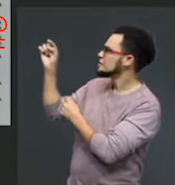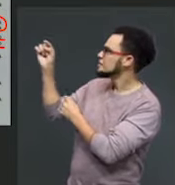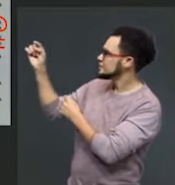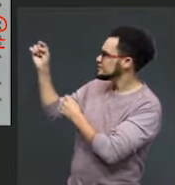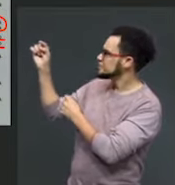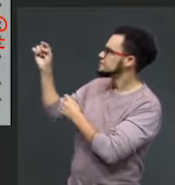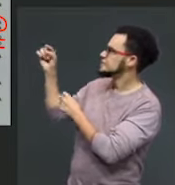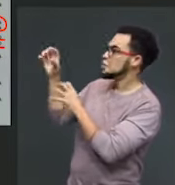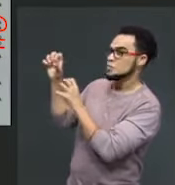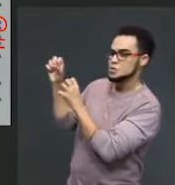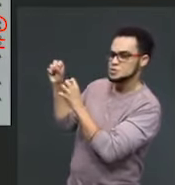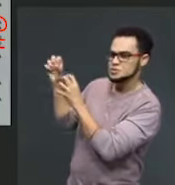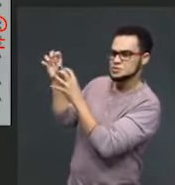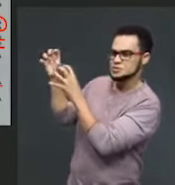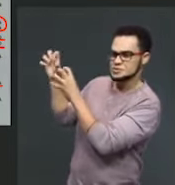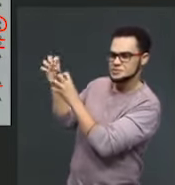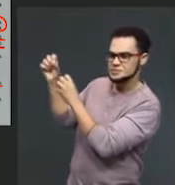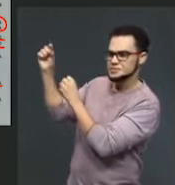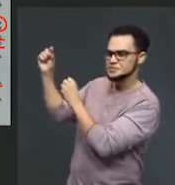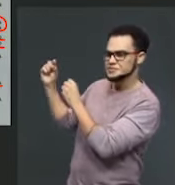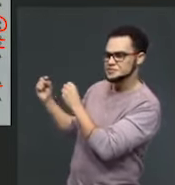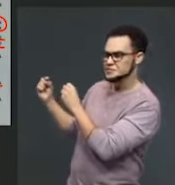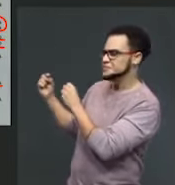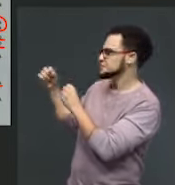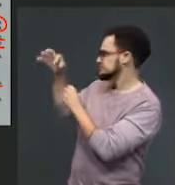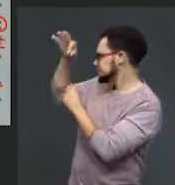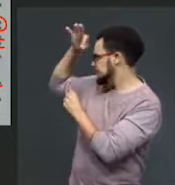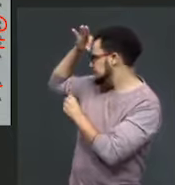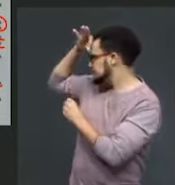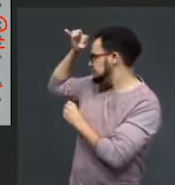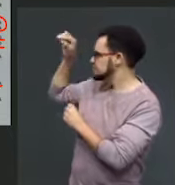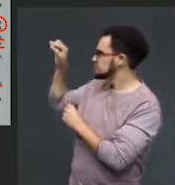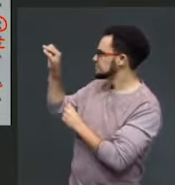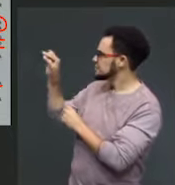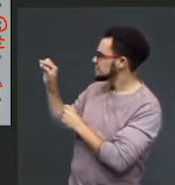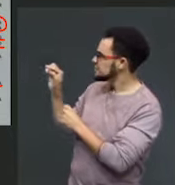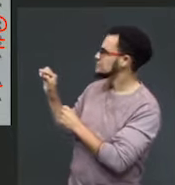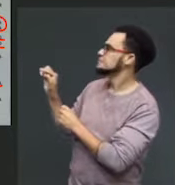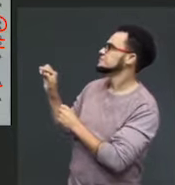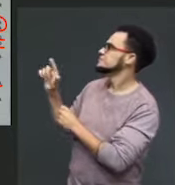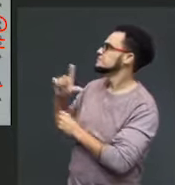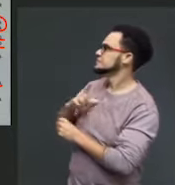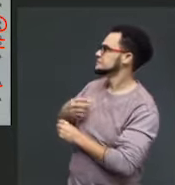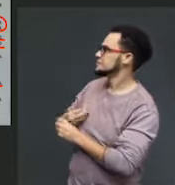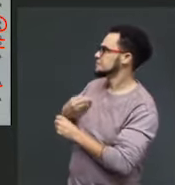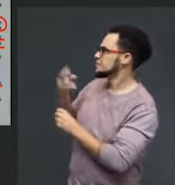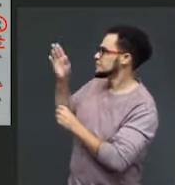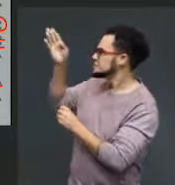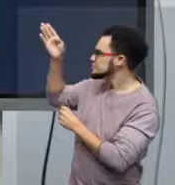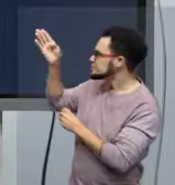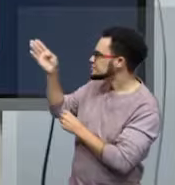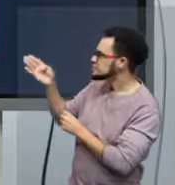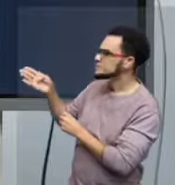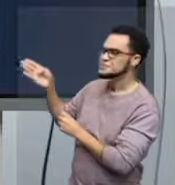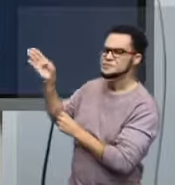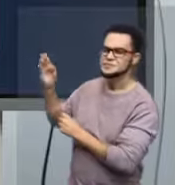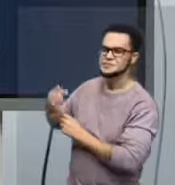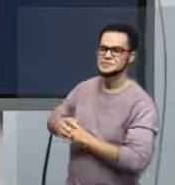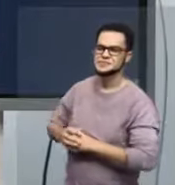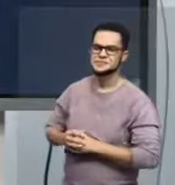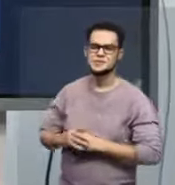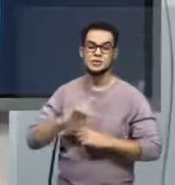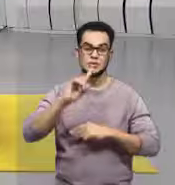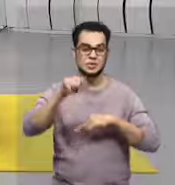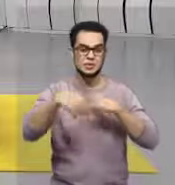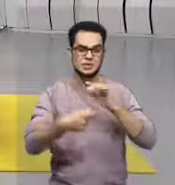órgão muscular, tá? A vagina, tá certo? Que vai aí também estar no mesmo canal que a uretra. Vou mostrar no